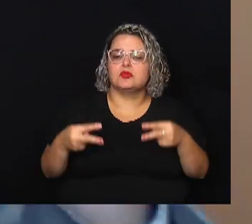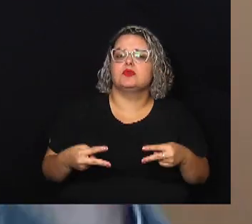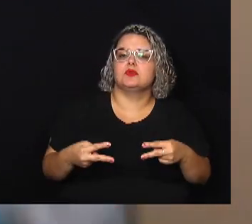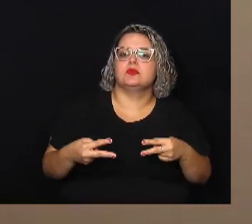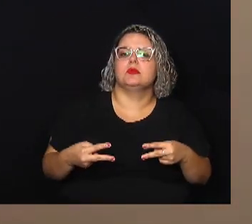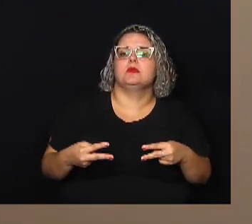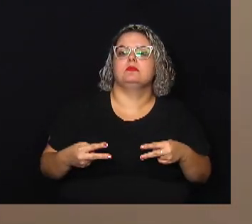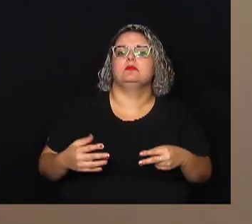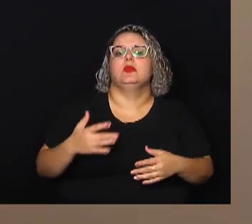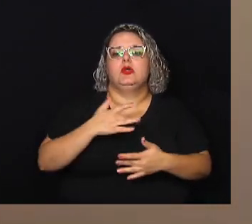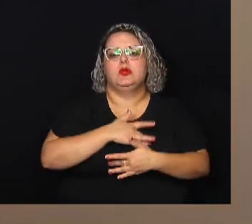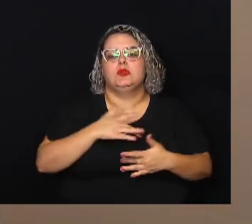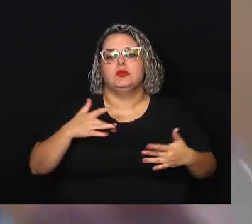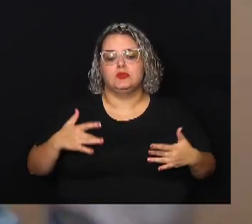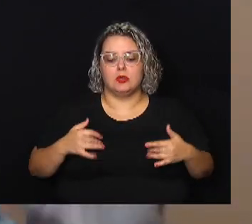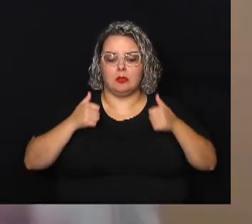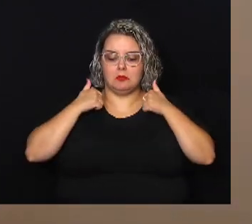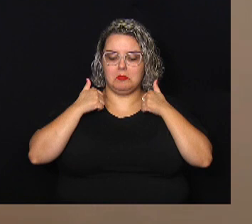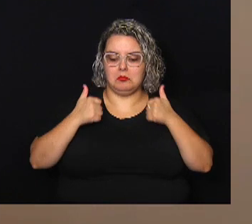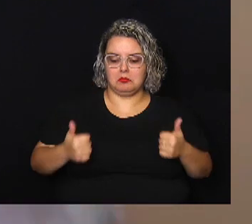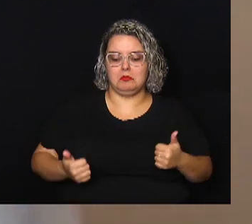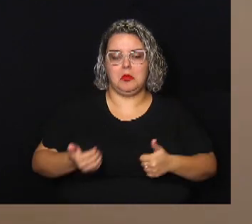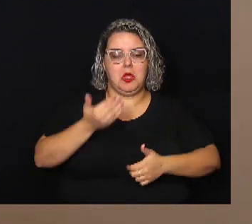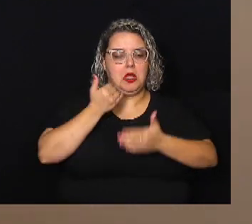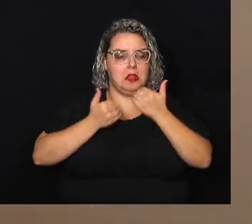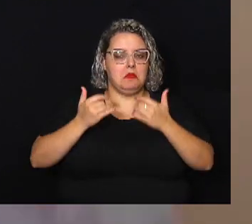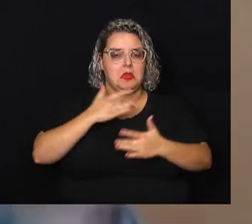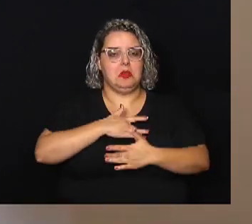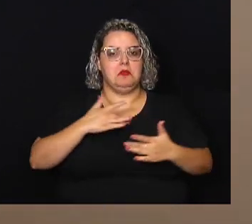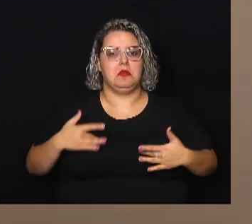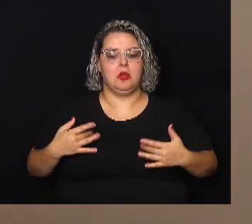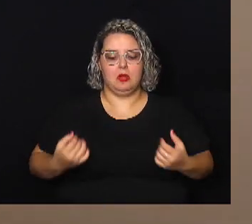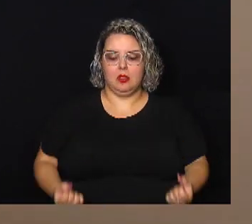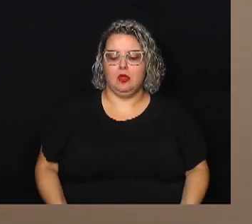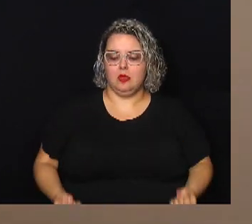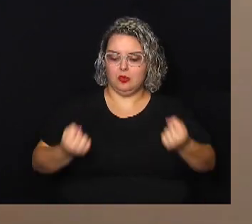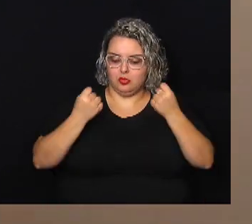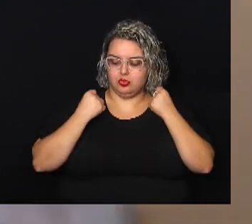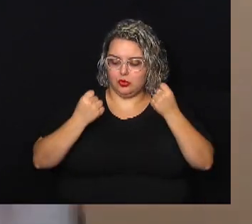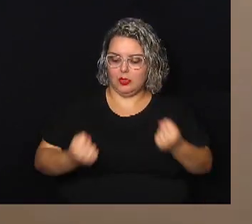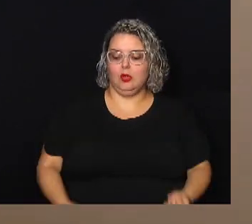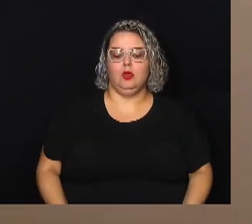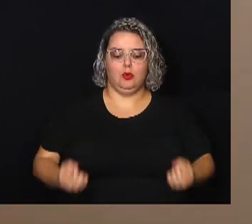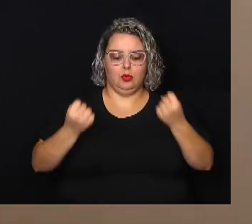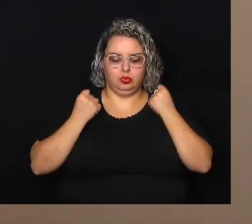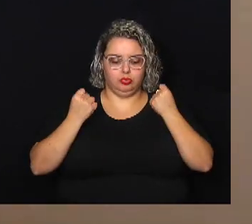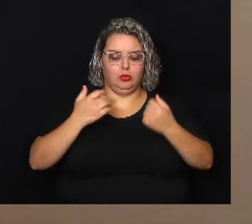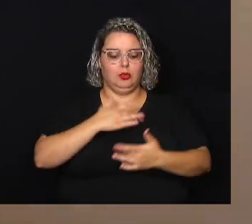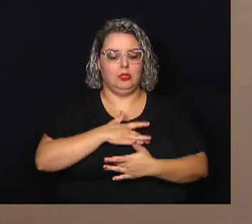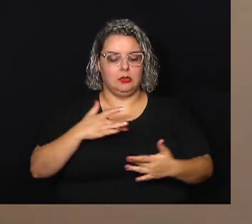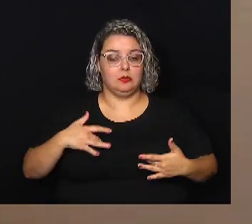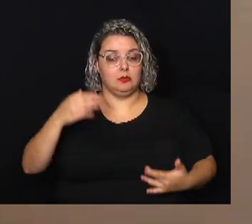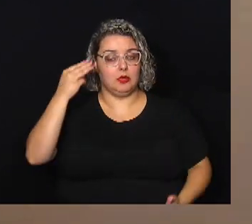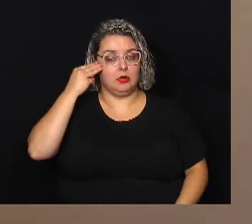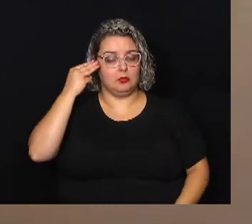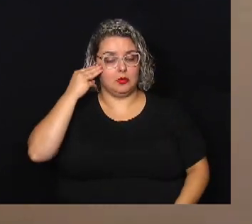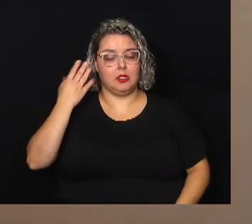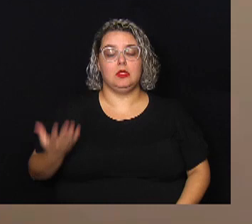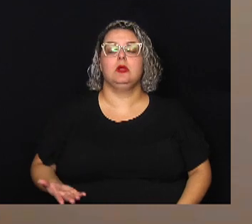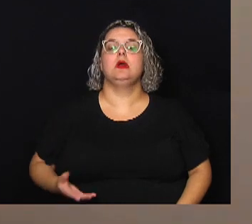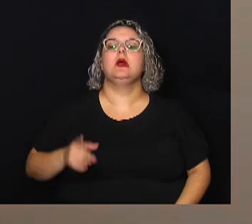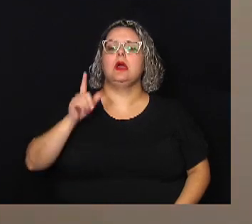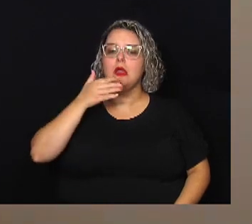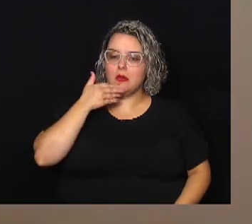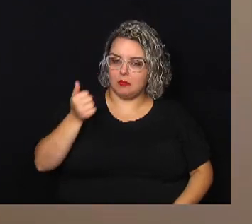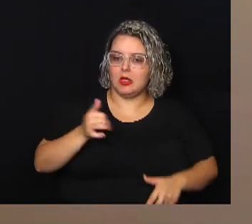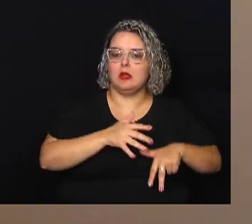de vida saudáveis, alimentação, exercício físico. Esse é o melhor paciente. Por isso